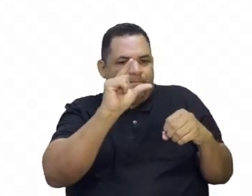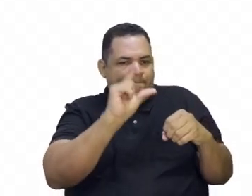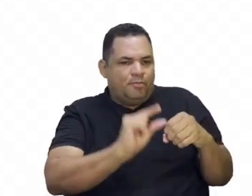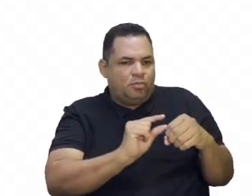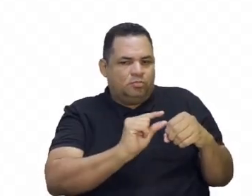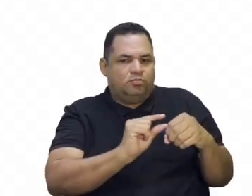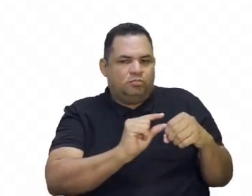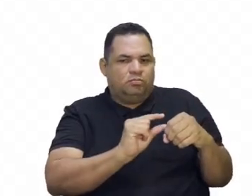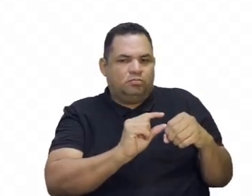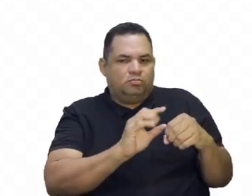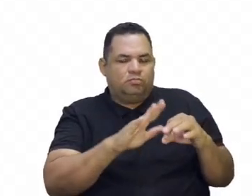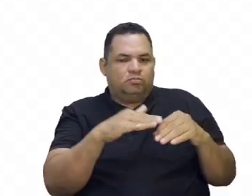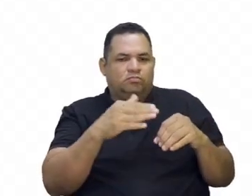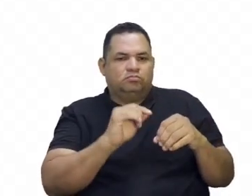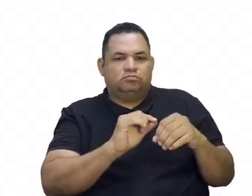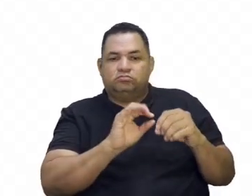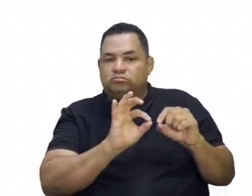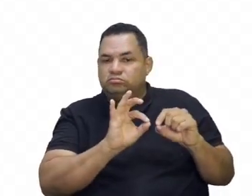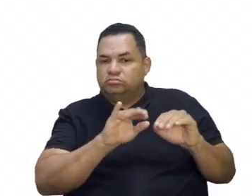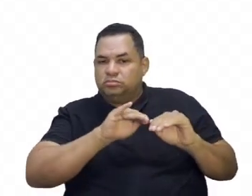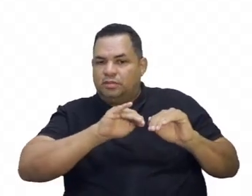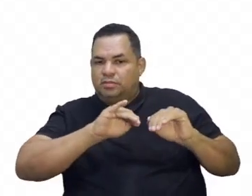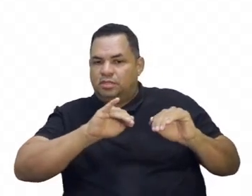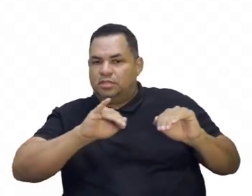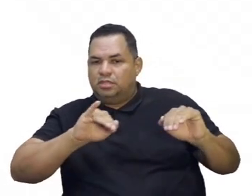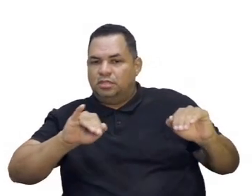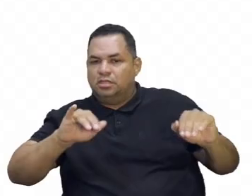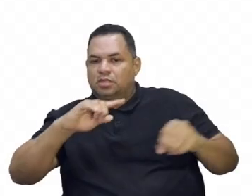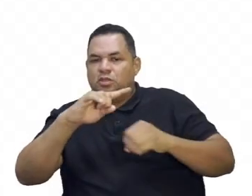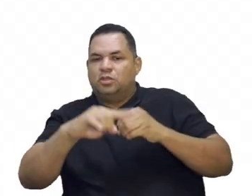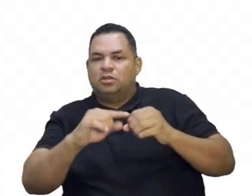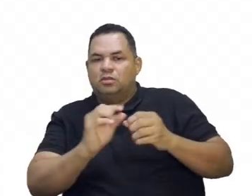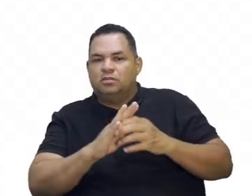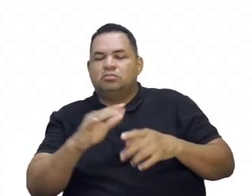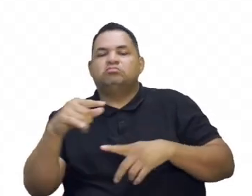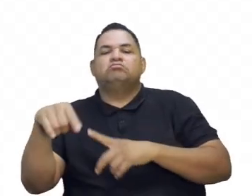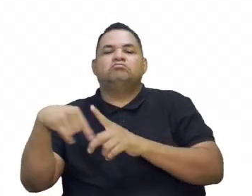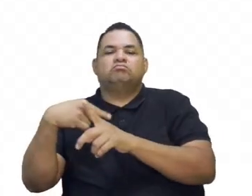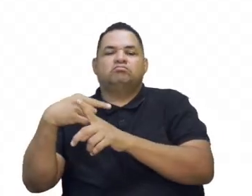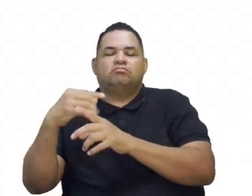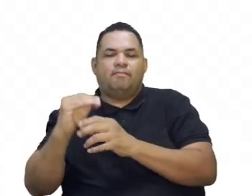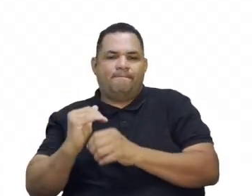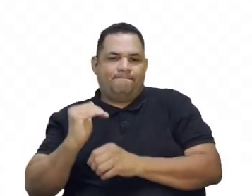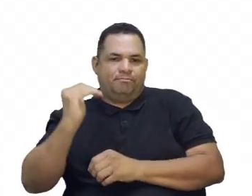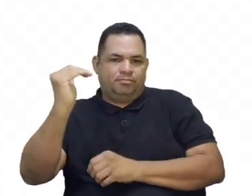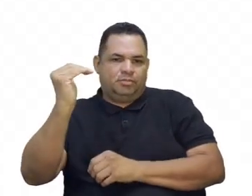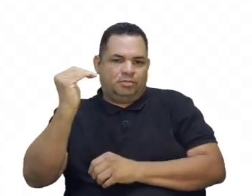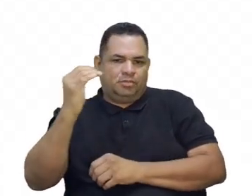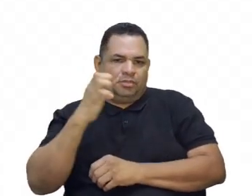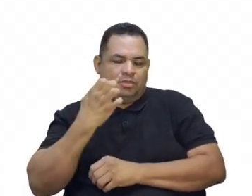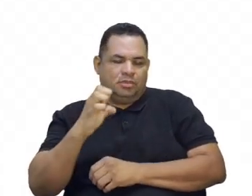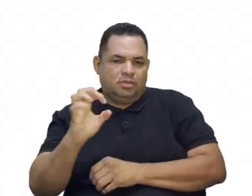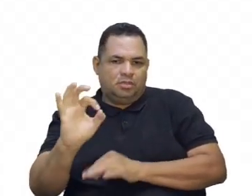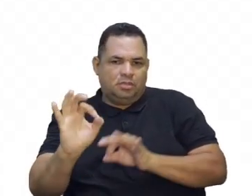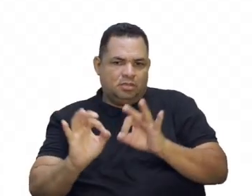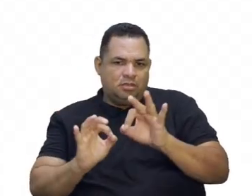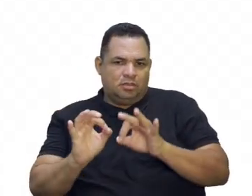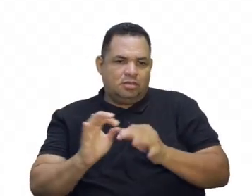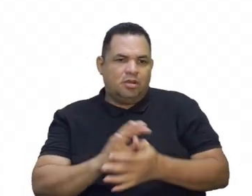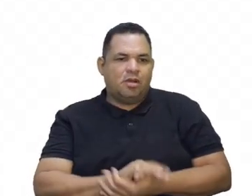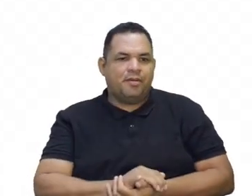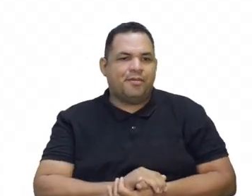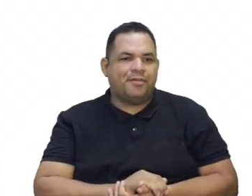energia ela teria. Quanto mais distante do núcleo fosse essa camada, ela teria uma maior energia. E aí